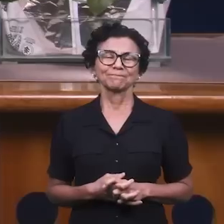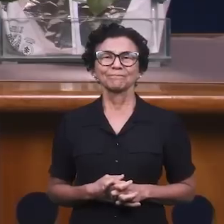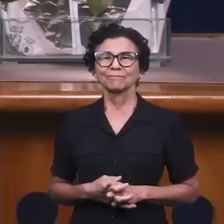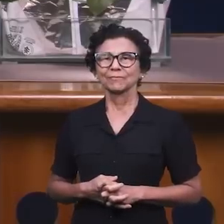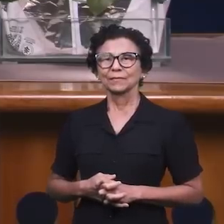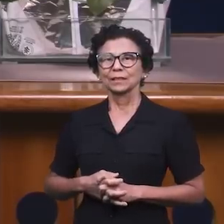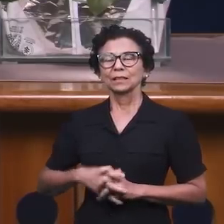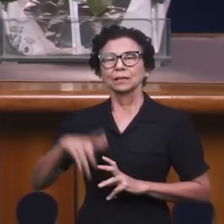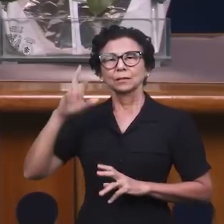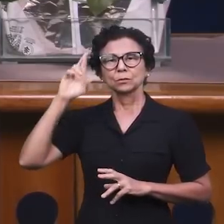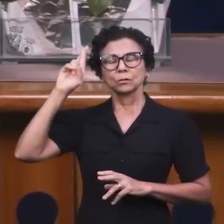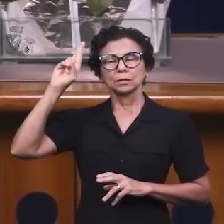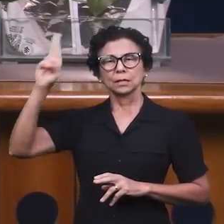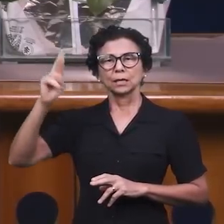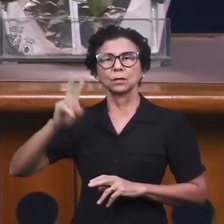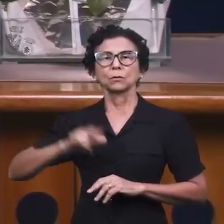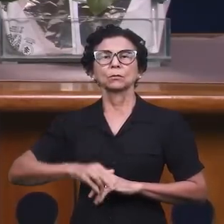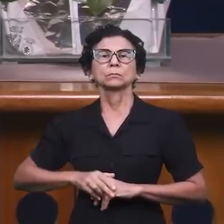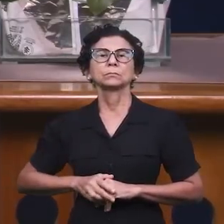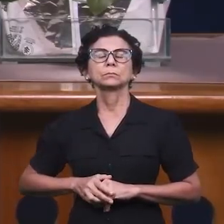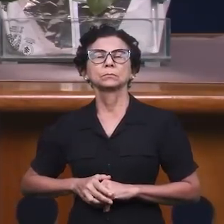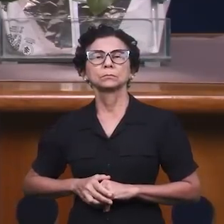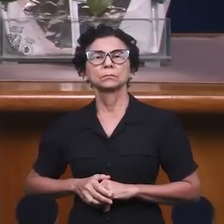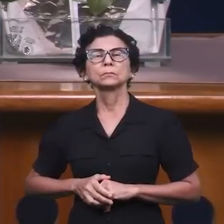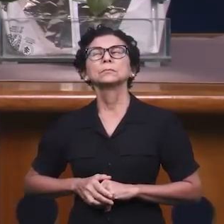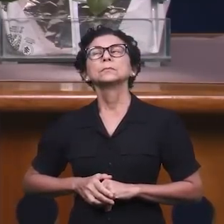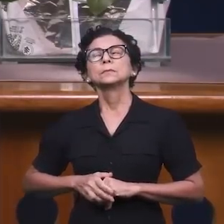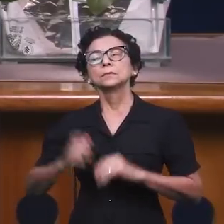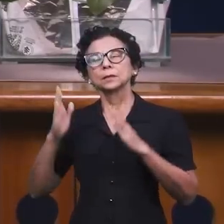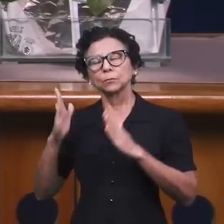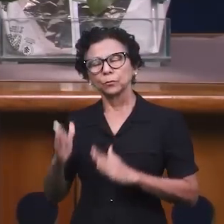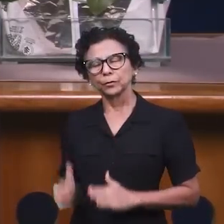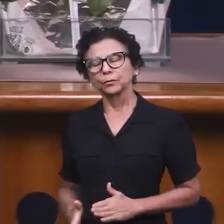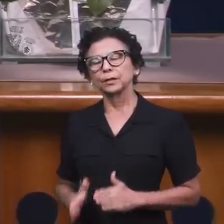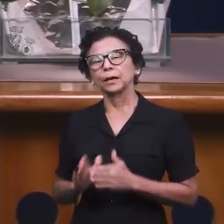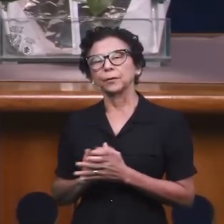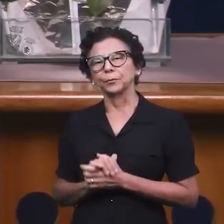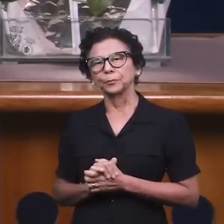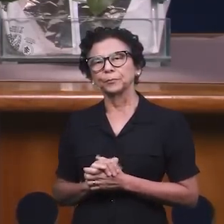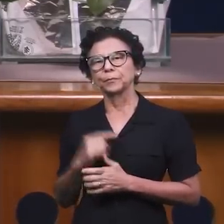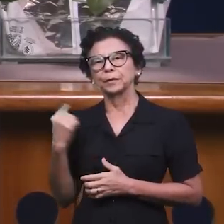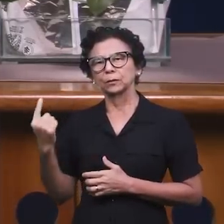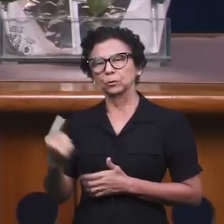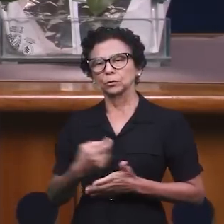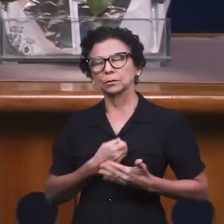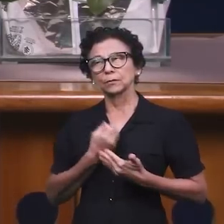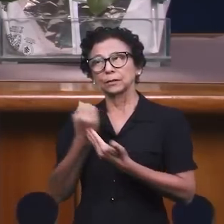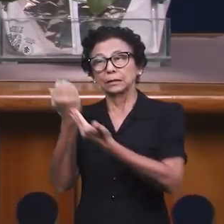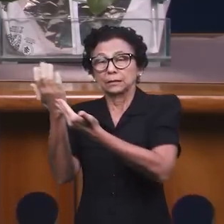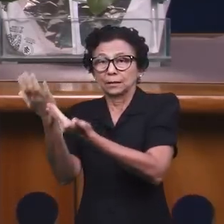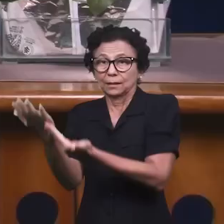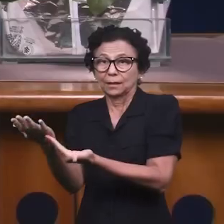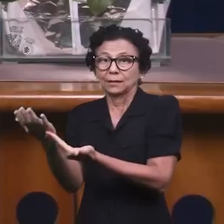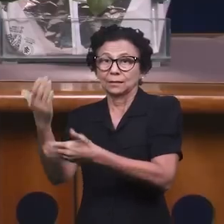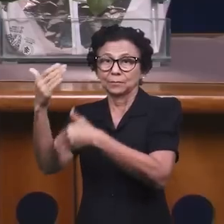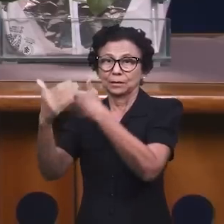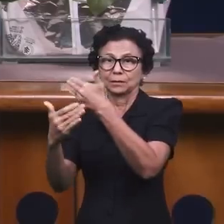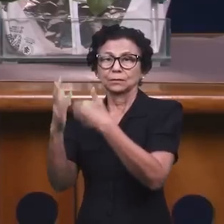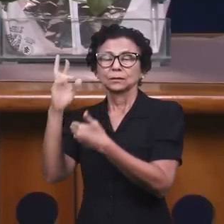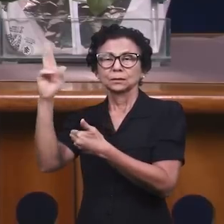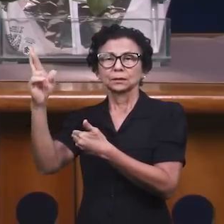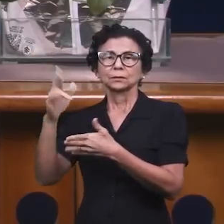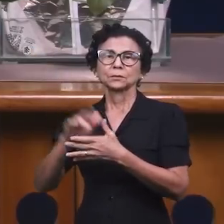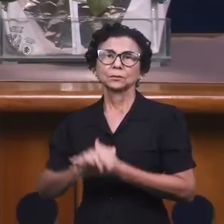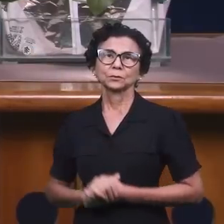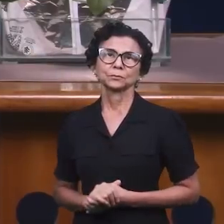de operar na vida daqueles que entregaram a sua vida na presença do Senhor. E como entregar a vida na presença do Senhor?